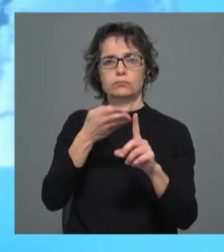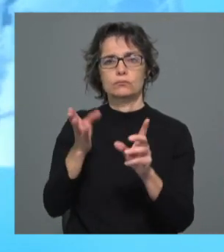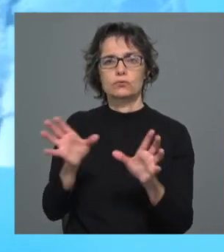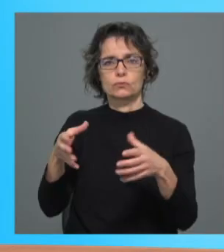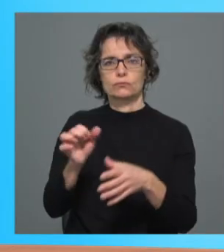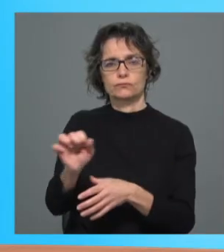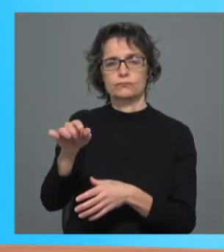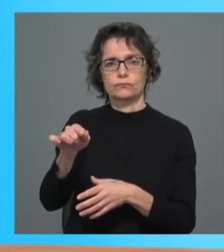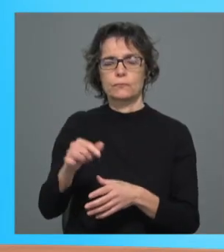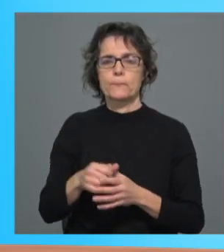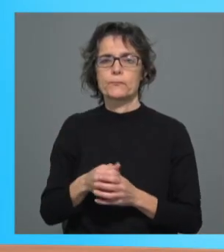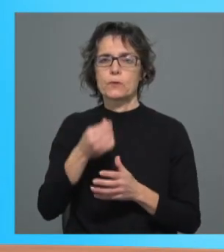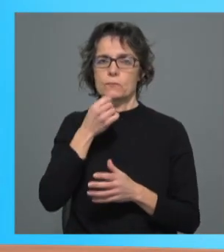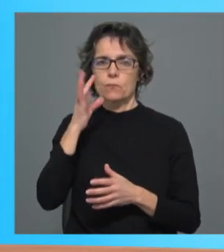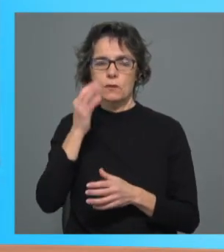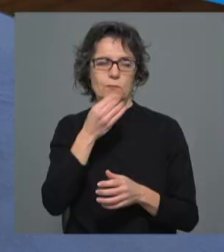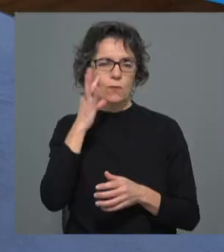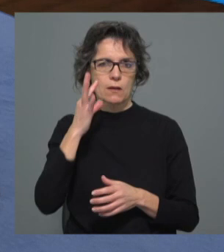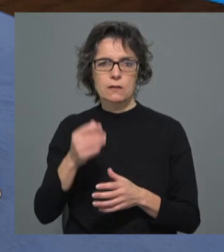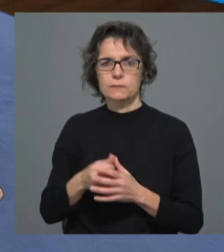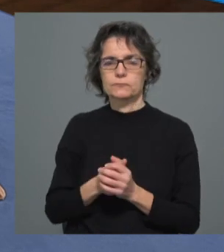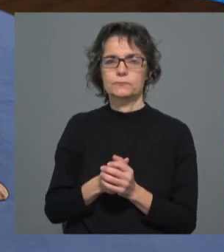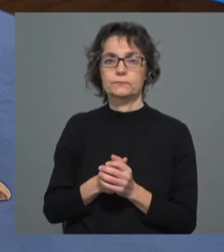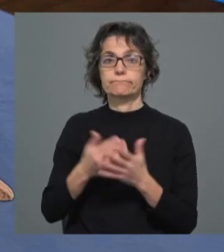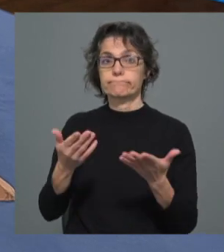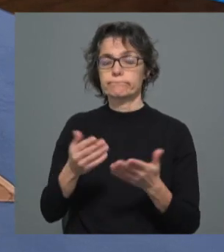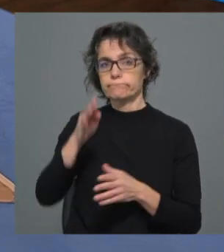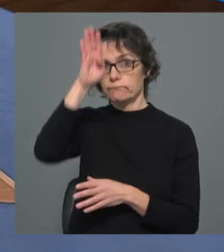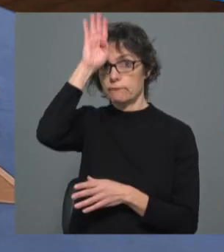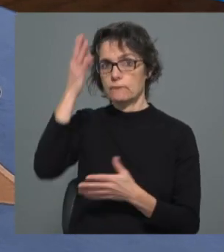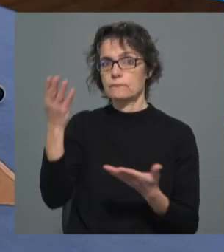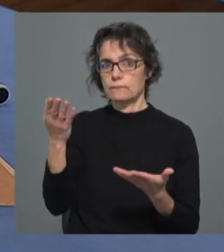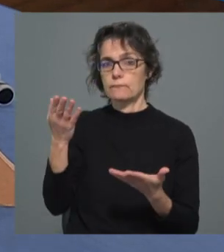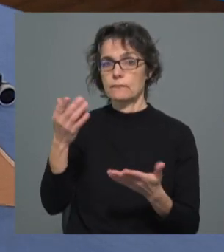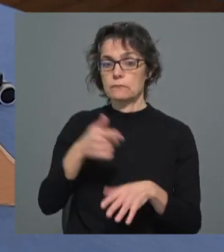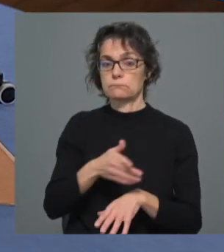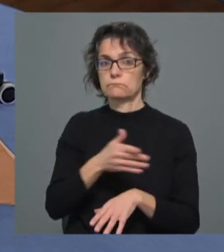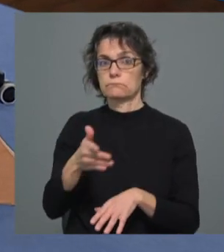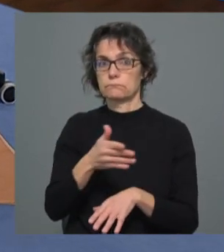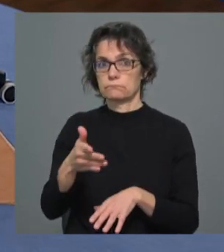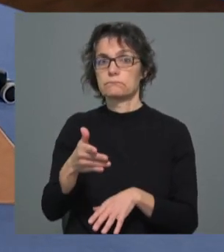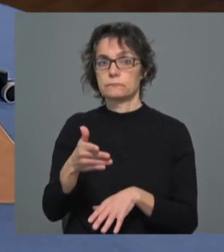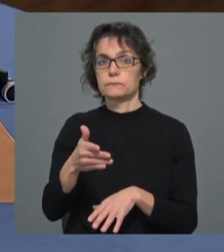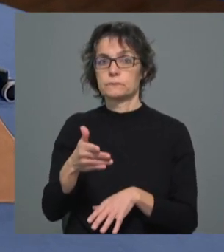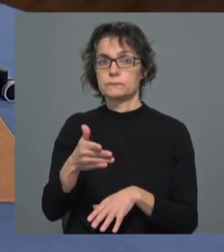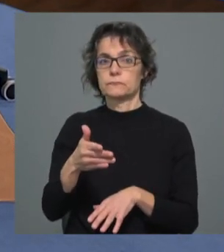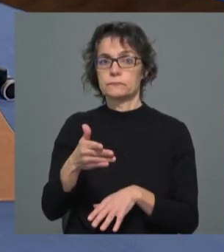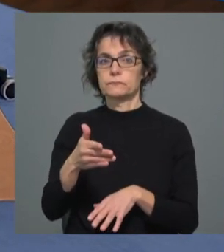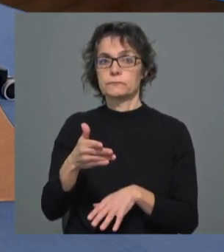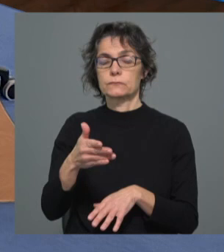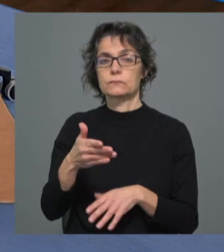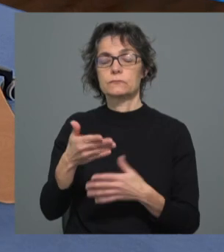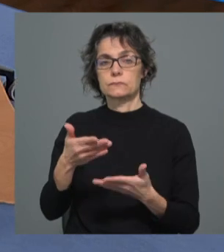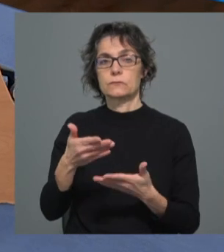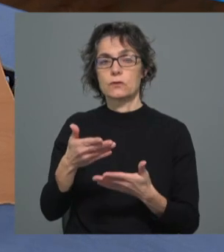tarde, Padre José Rebelo. Muito obrigado por estar connosco. O Papa está, por estes momentos, a dar os primeiros